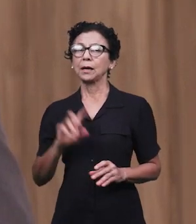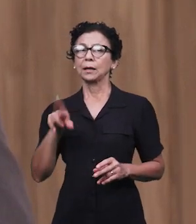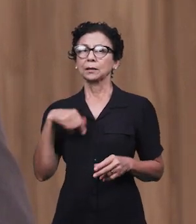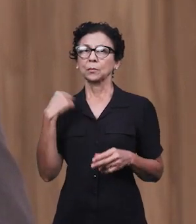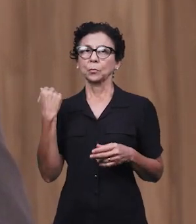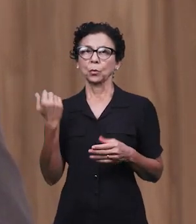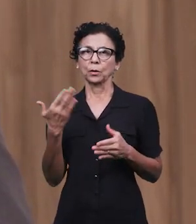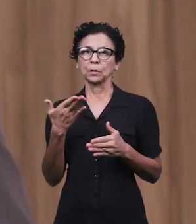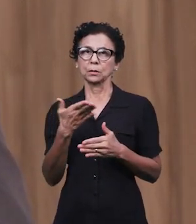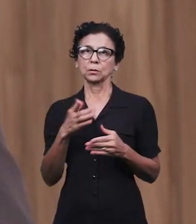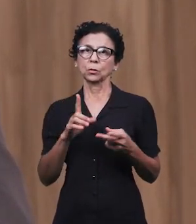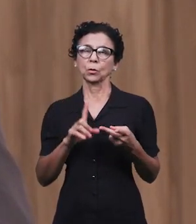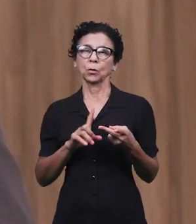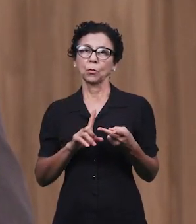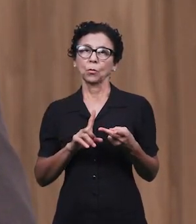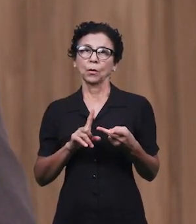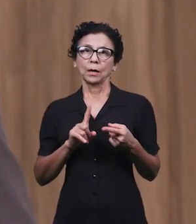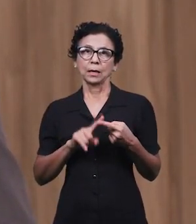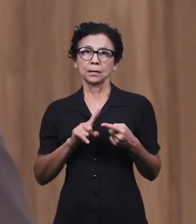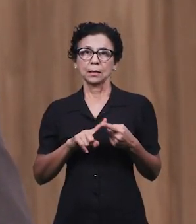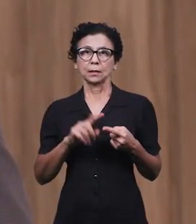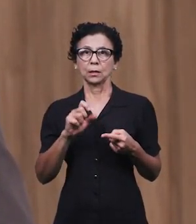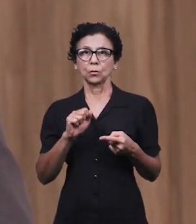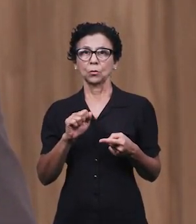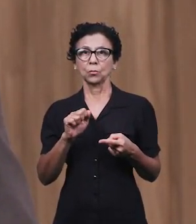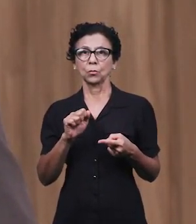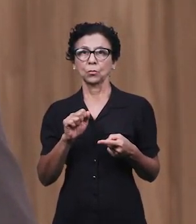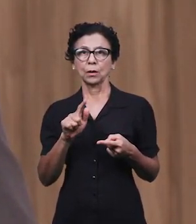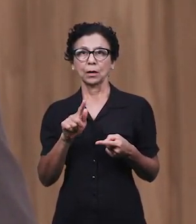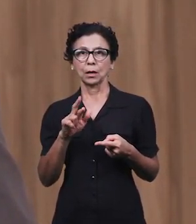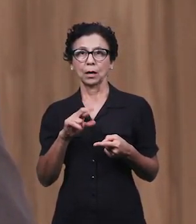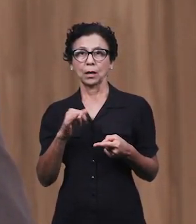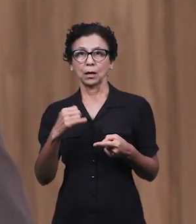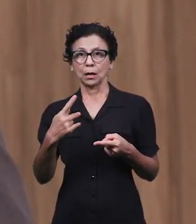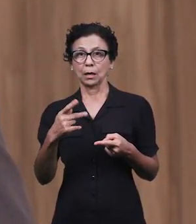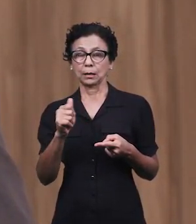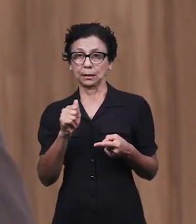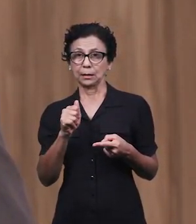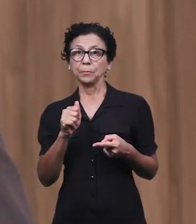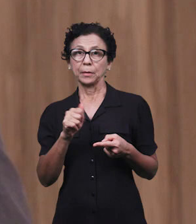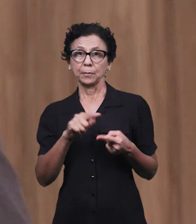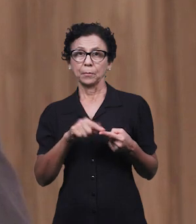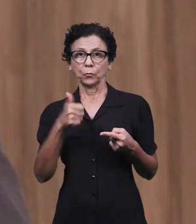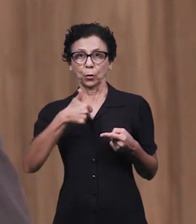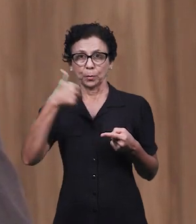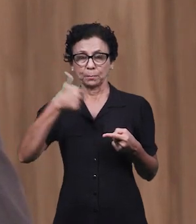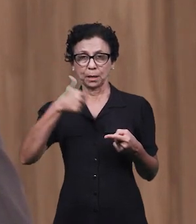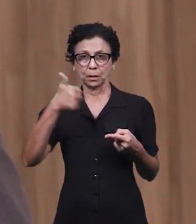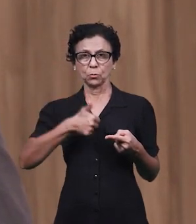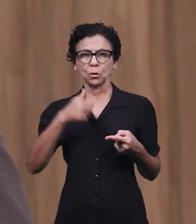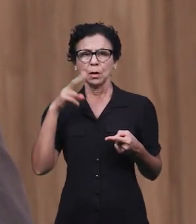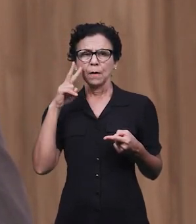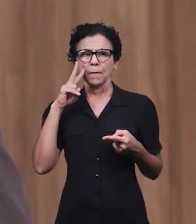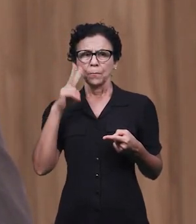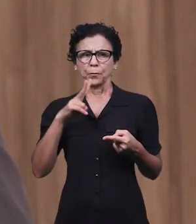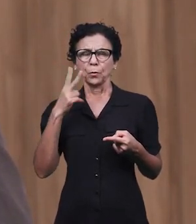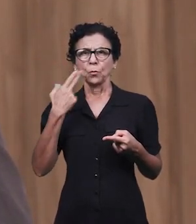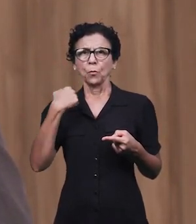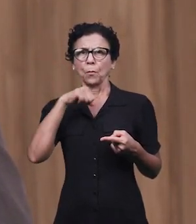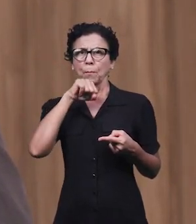juízo. Então, Paulo relembra, né, naturalmente, ali, implicitamente isso,